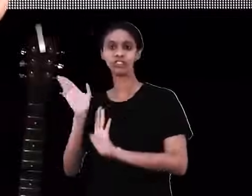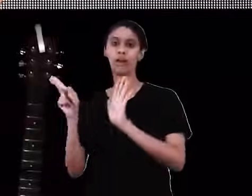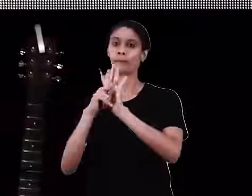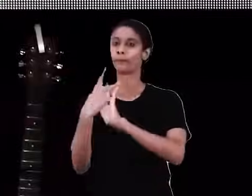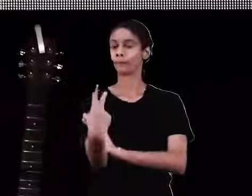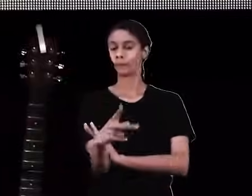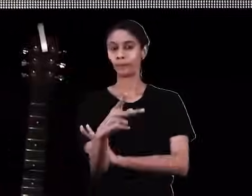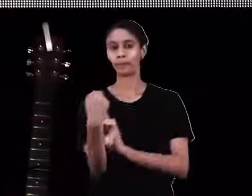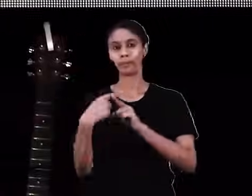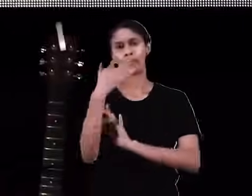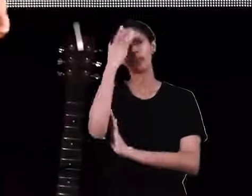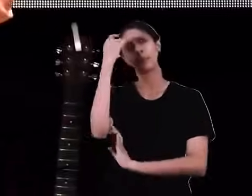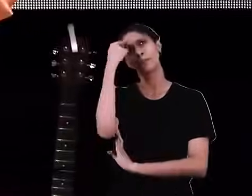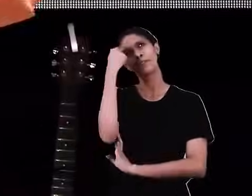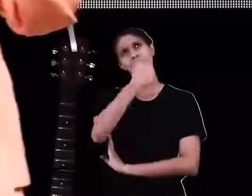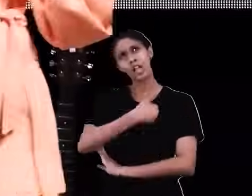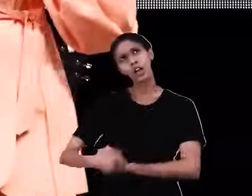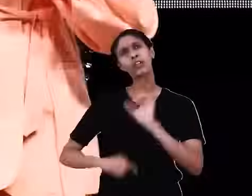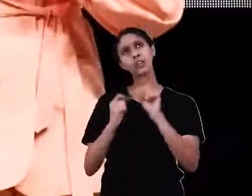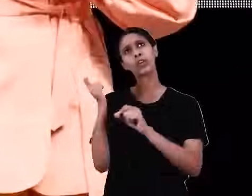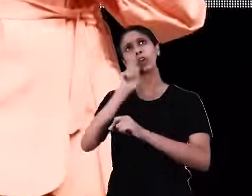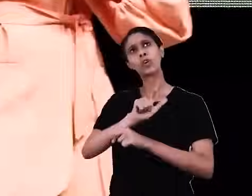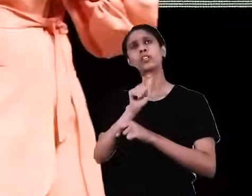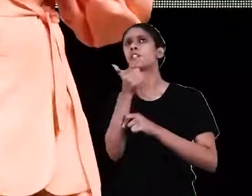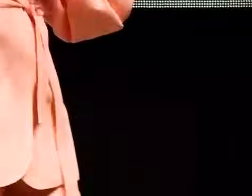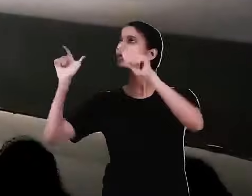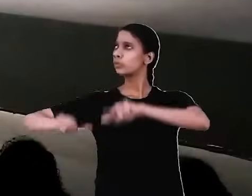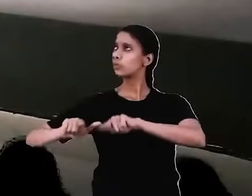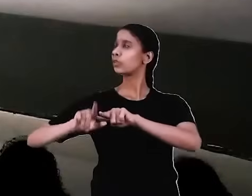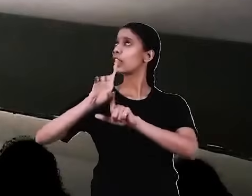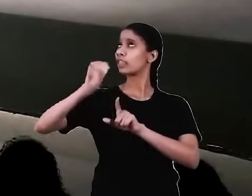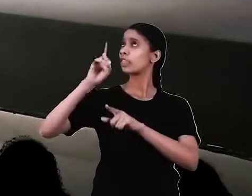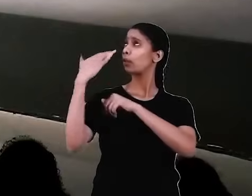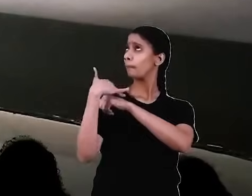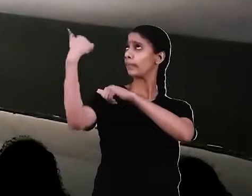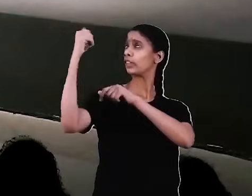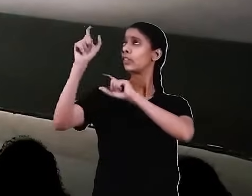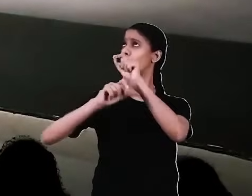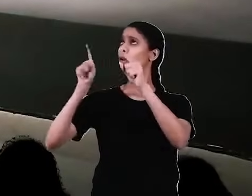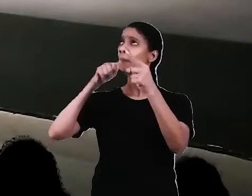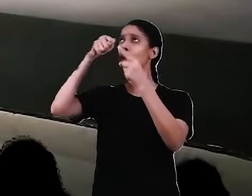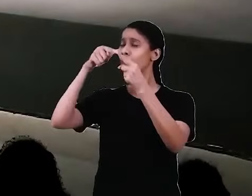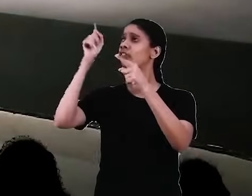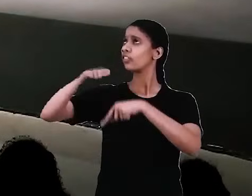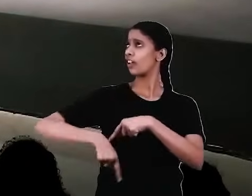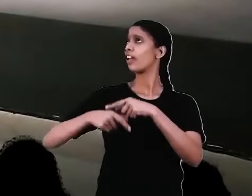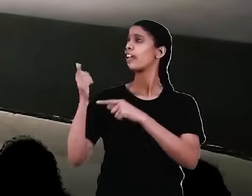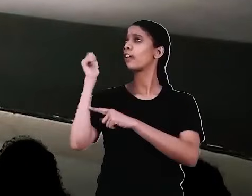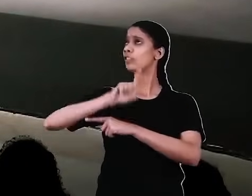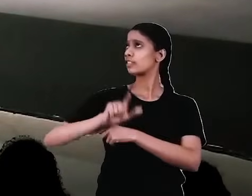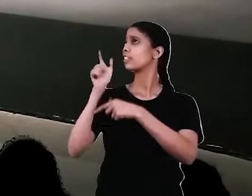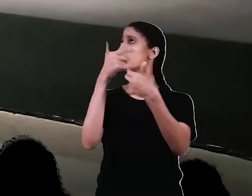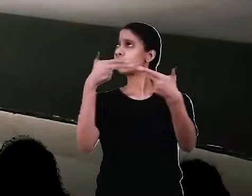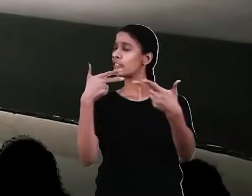Porque tem gente que acha que governar é isso, é conquistar novos territórios. Deus está me chamando, o meu propósito é esse, eu vou conquistar isso,